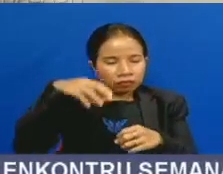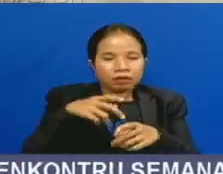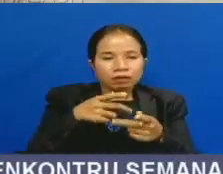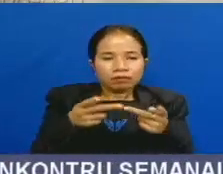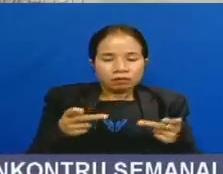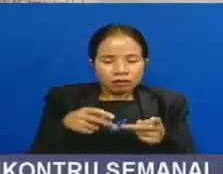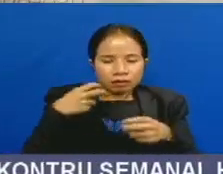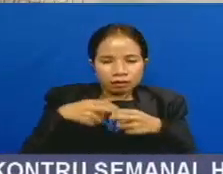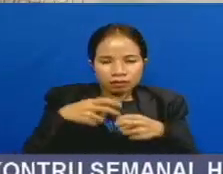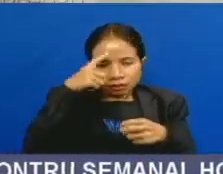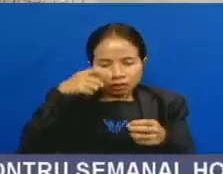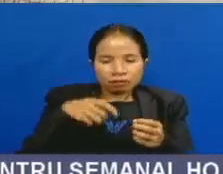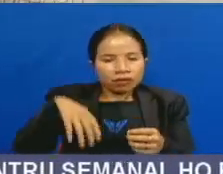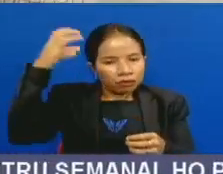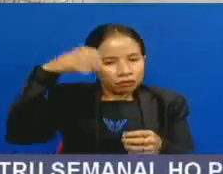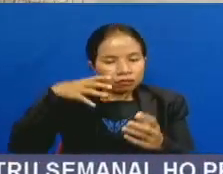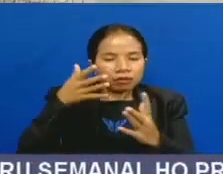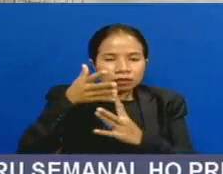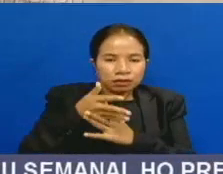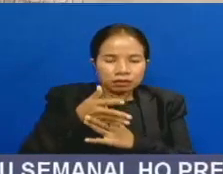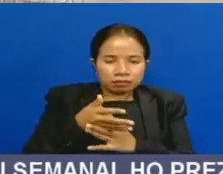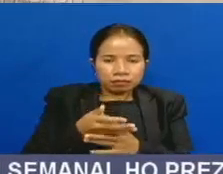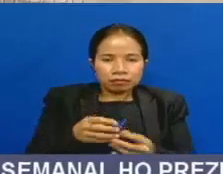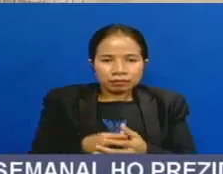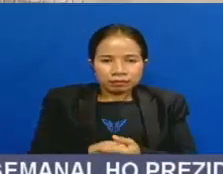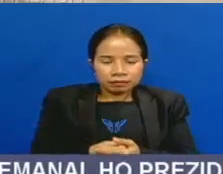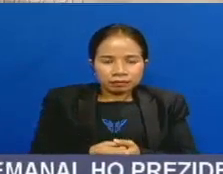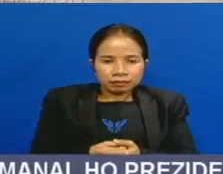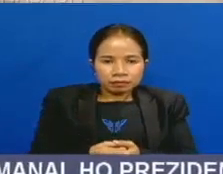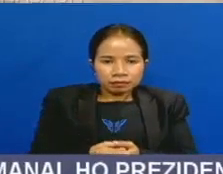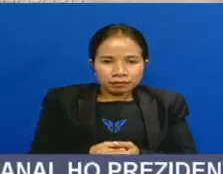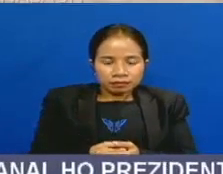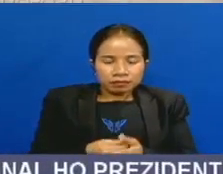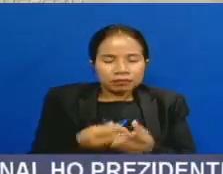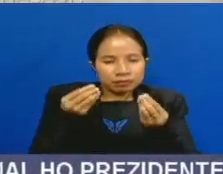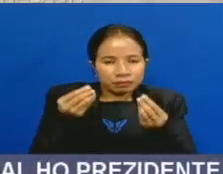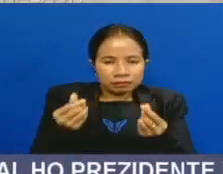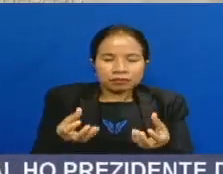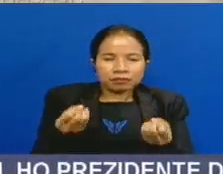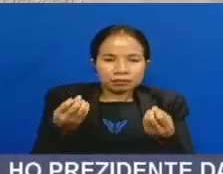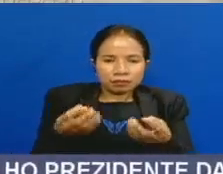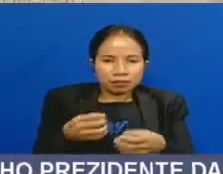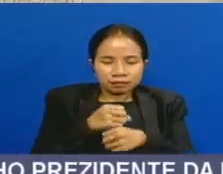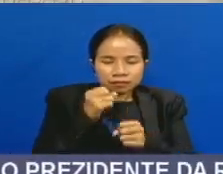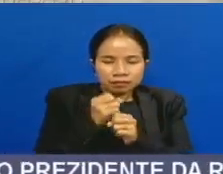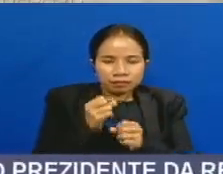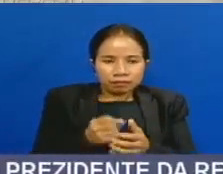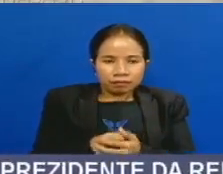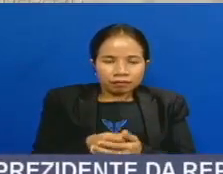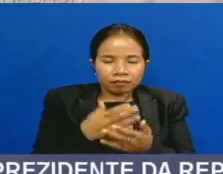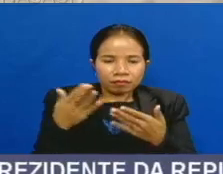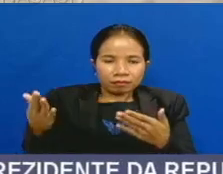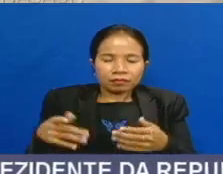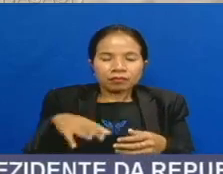be udang tama de bay lorong senti tadi ak tambah rairahung bara halo sasan